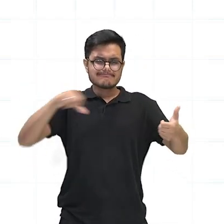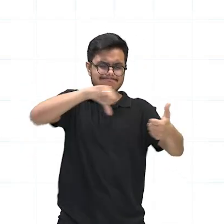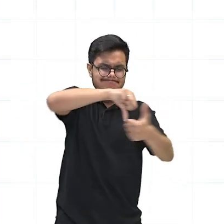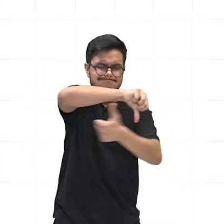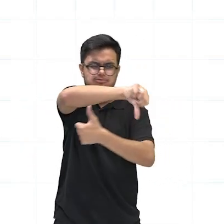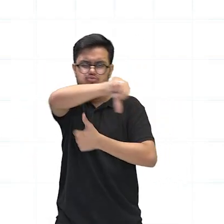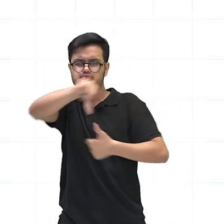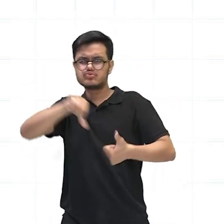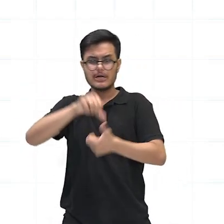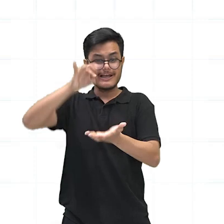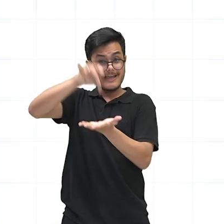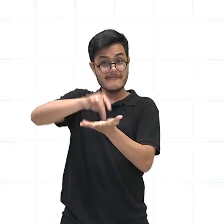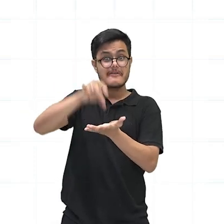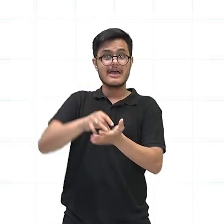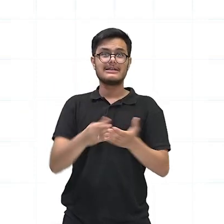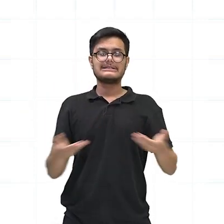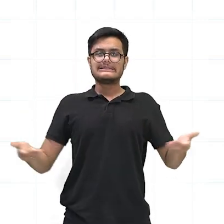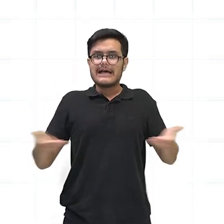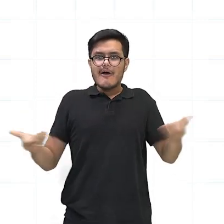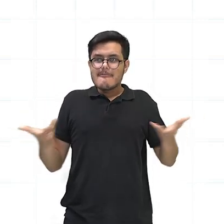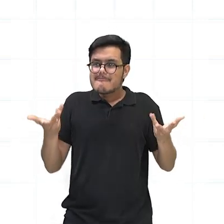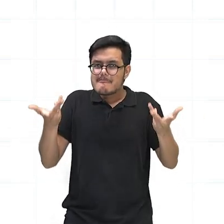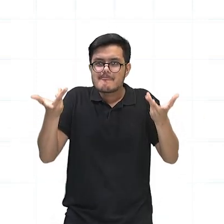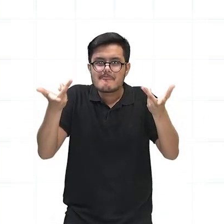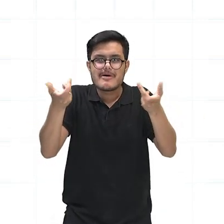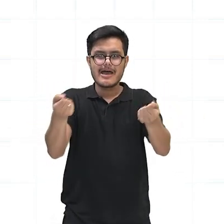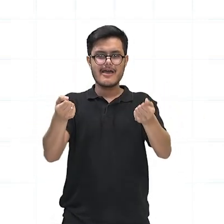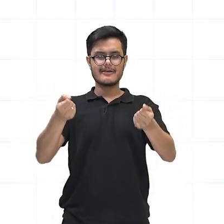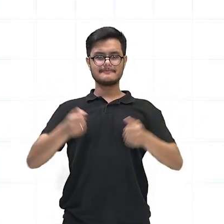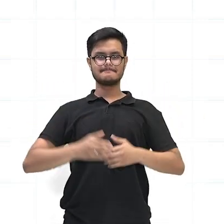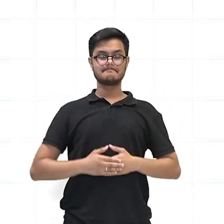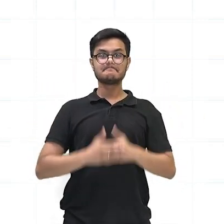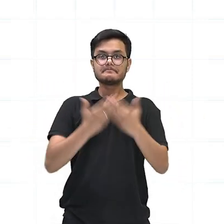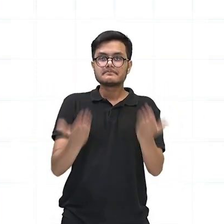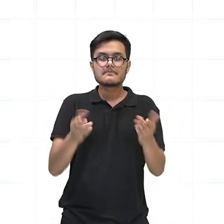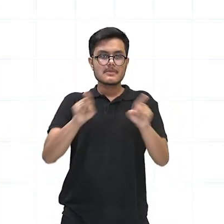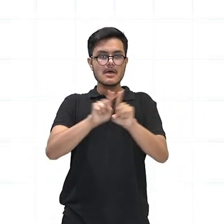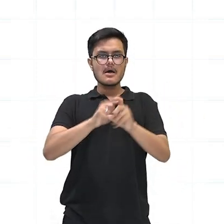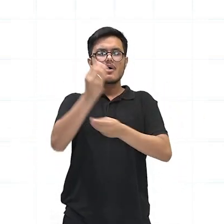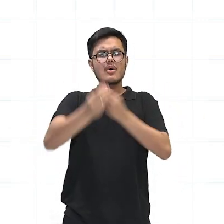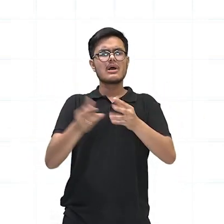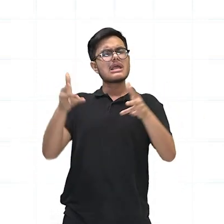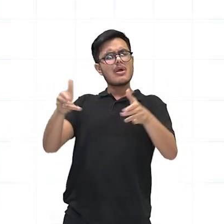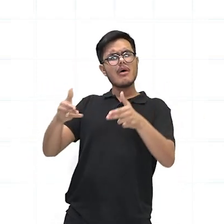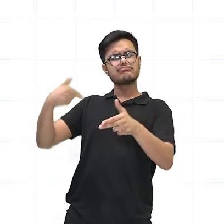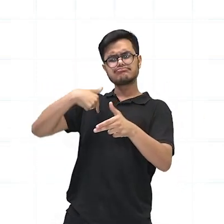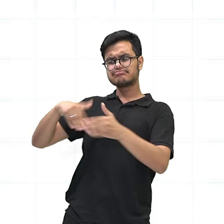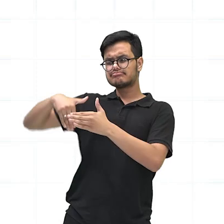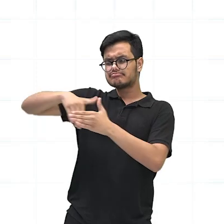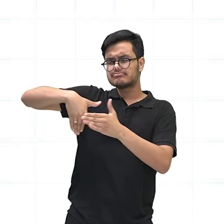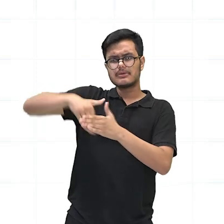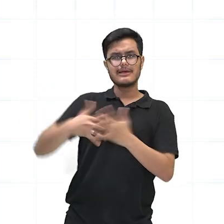muitas modificações para chegar no que ele é, tá? E assim como o futebol para a gente é uma